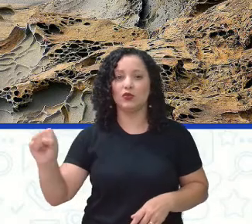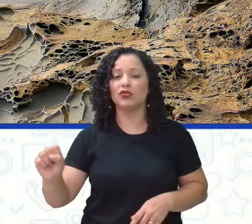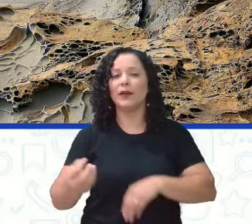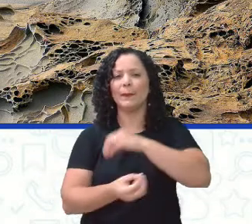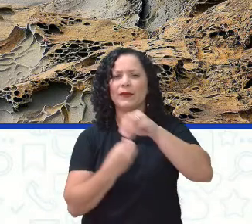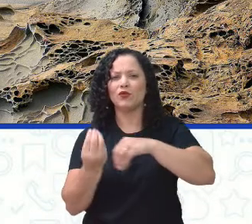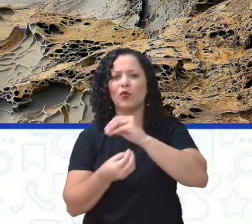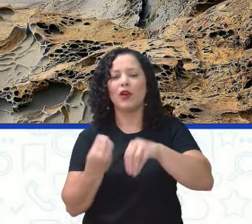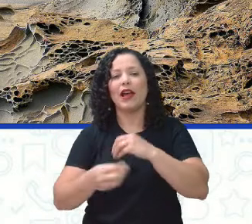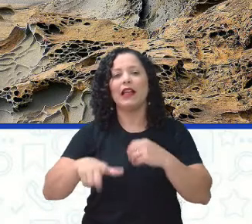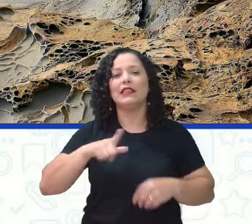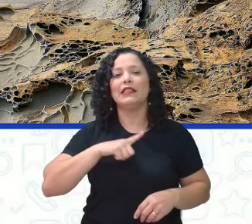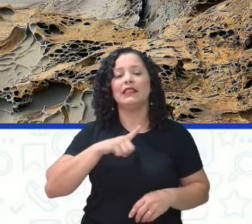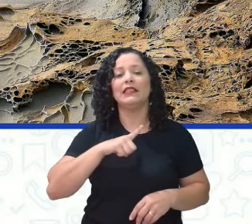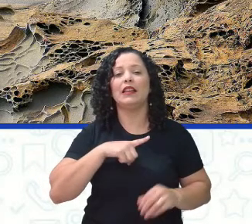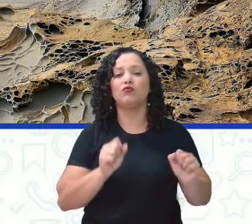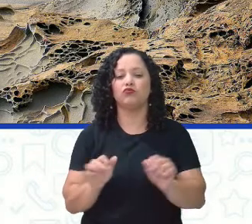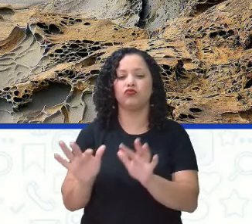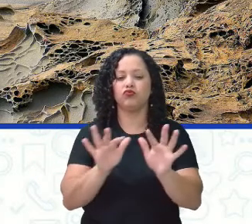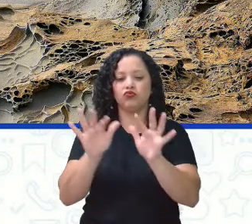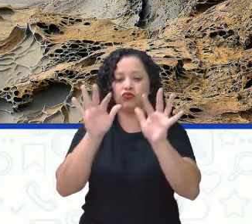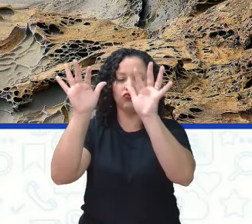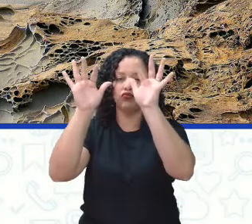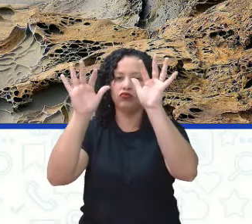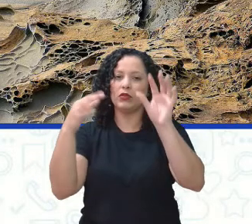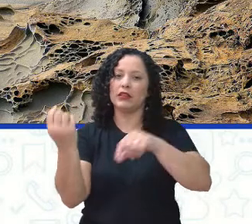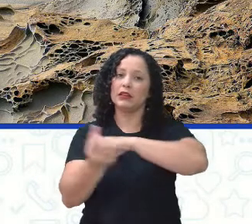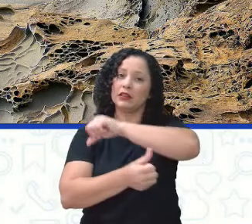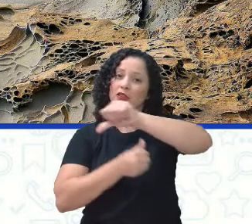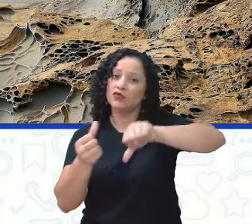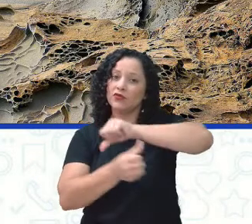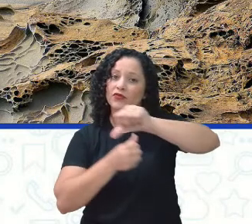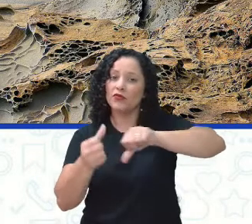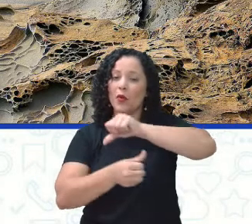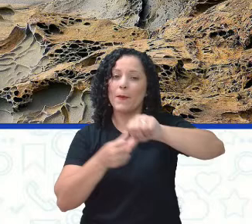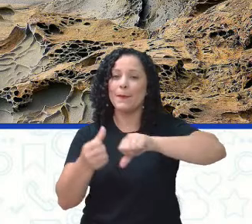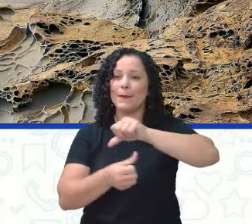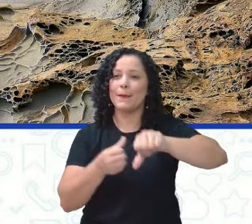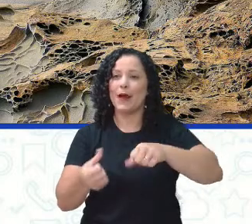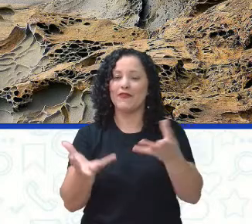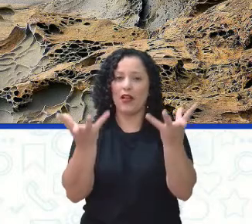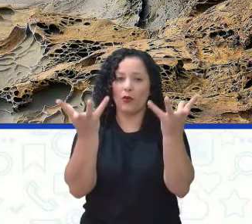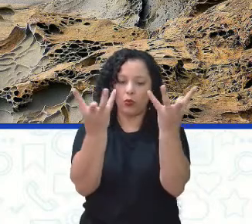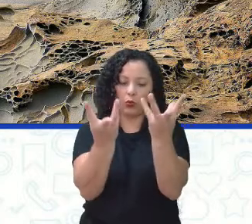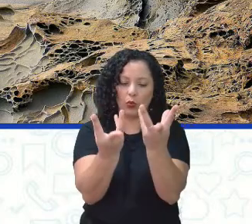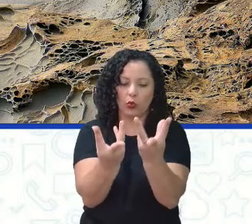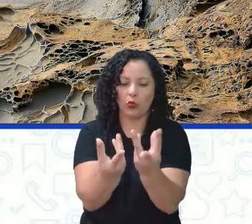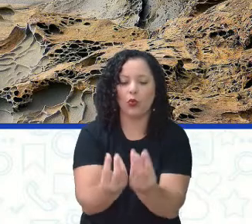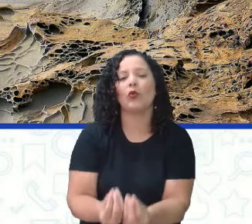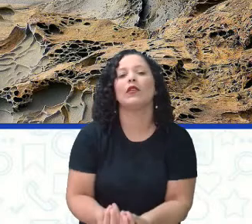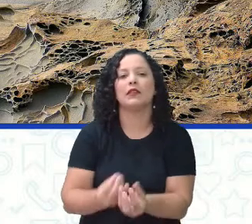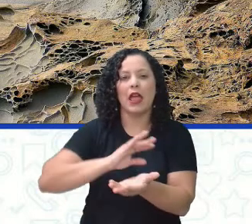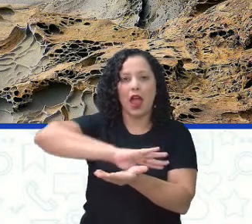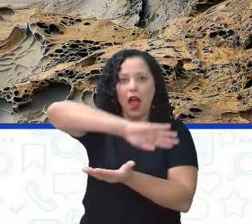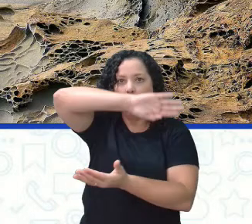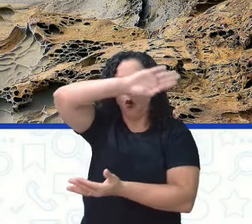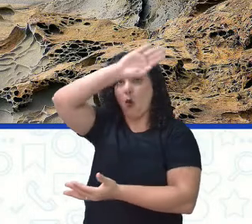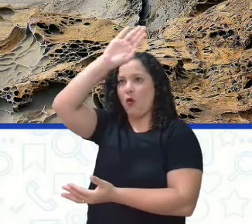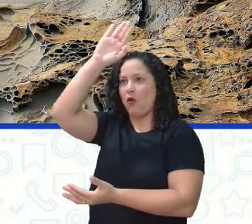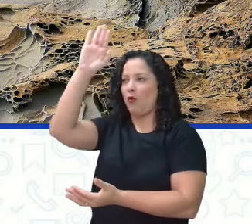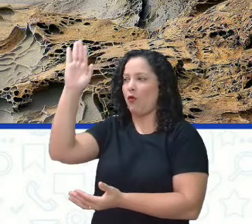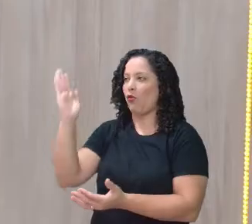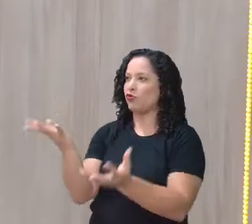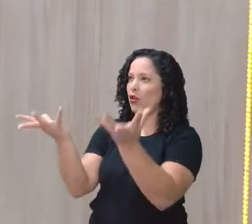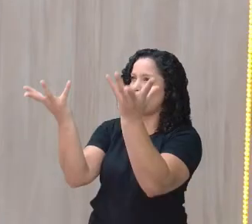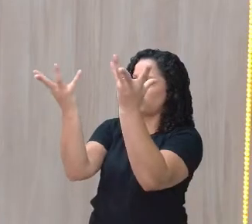vai formar uma substância ácida que vai o quê? Dissolver a rocha. Quando a gente fala dissolver,